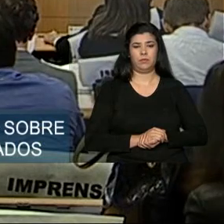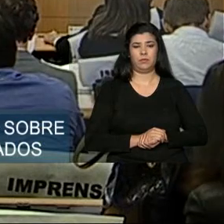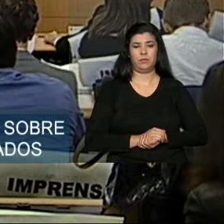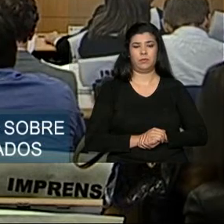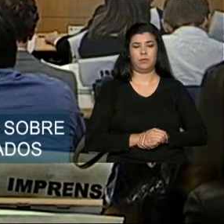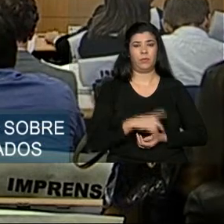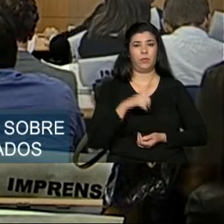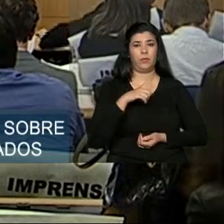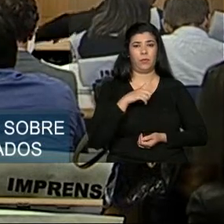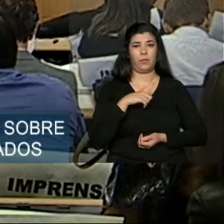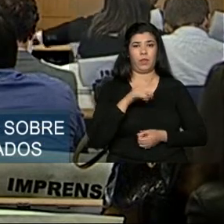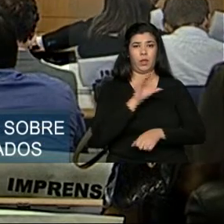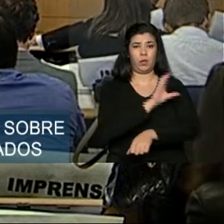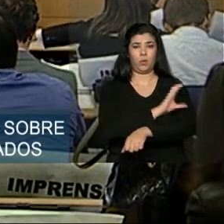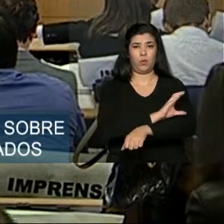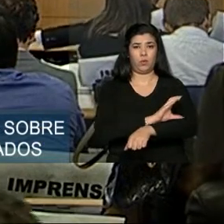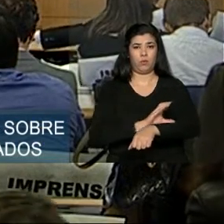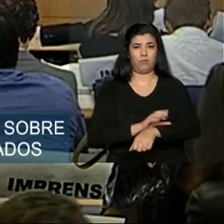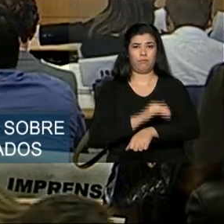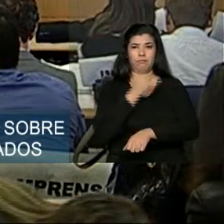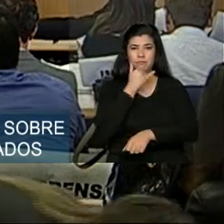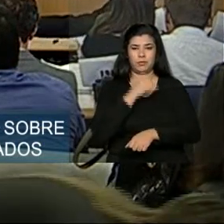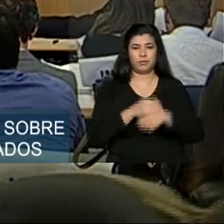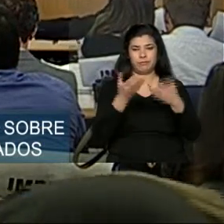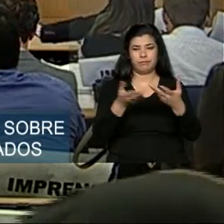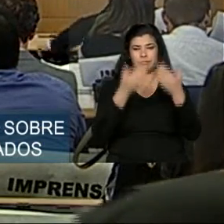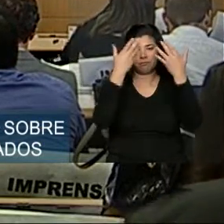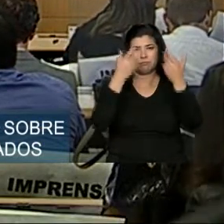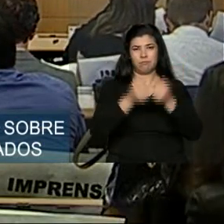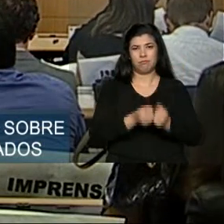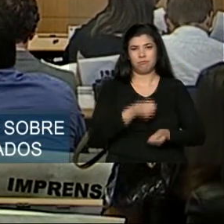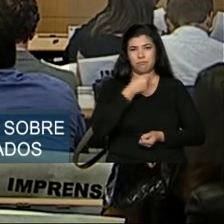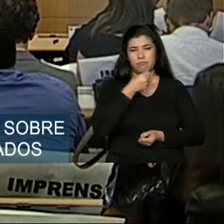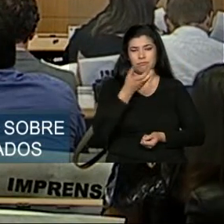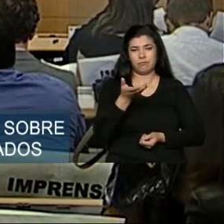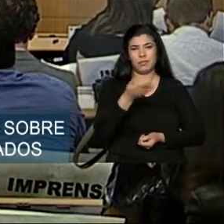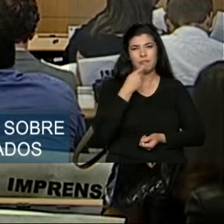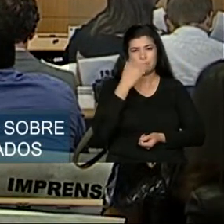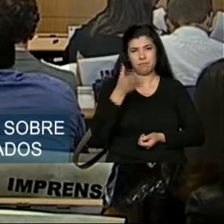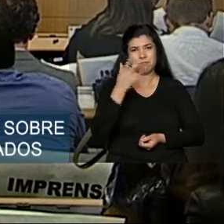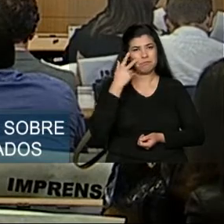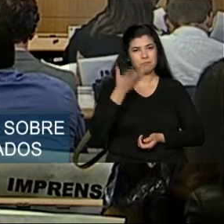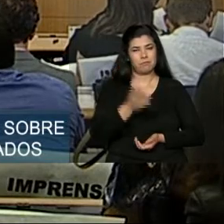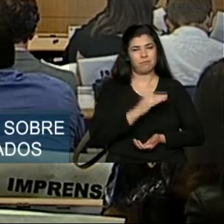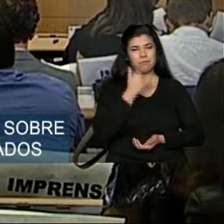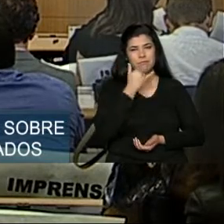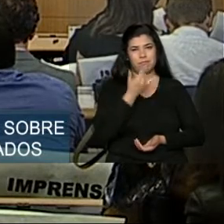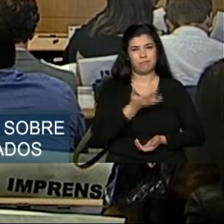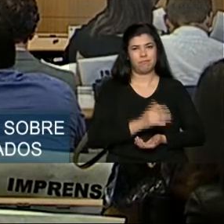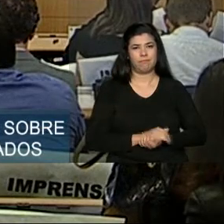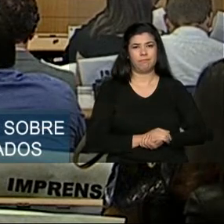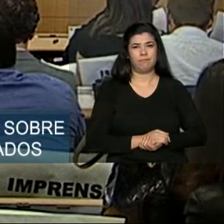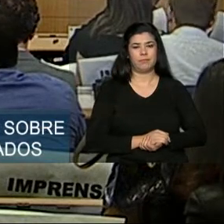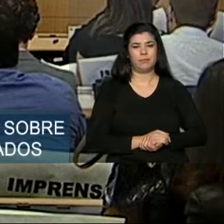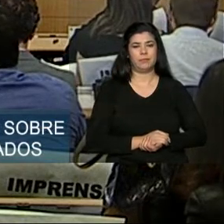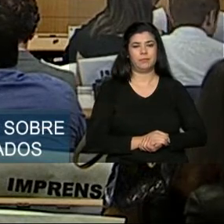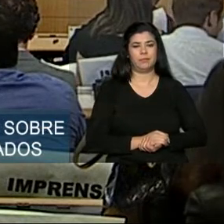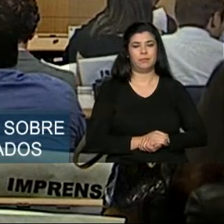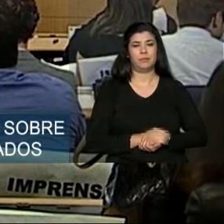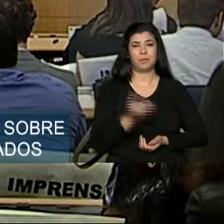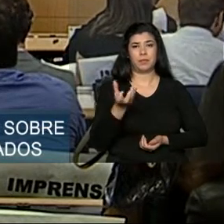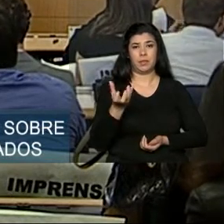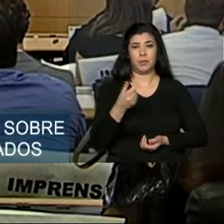curso dinâmico de como ligar o microfone do Ministério da Saúde. Aprendi mais um. Não, eu só queria